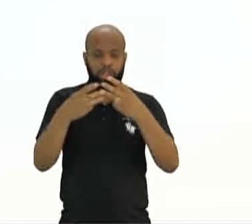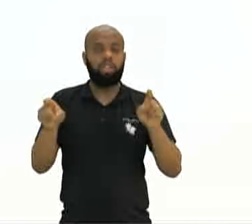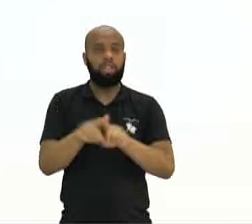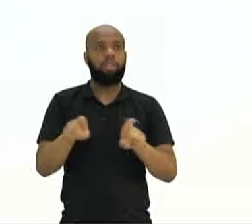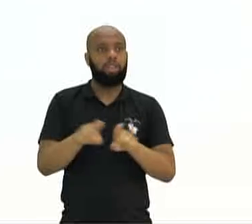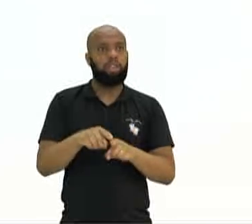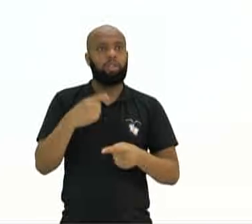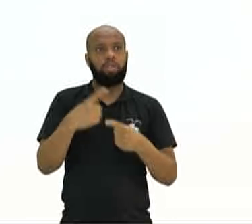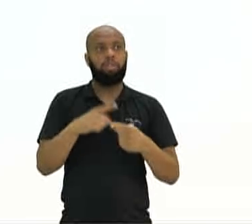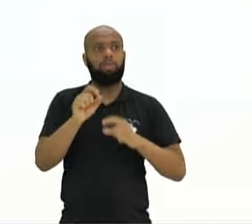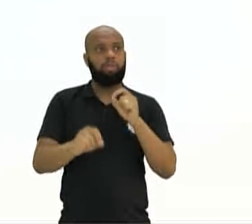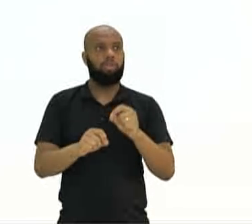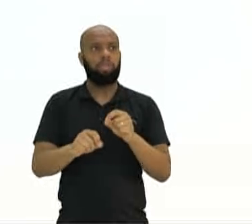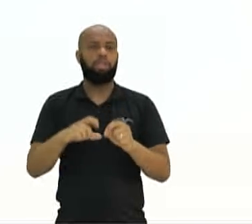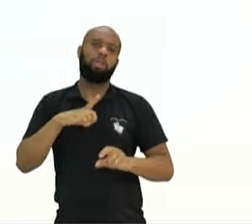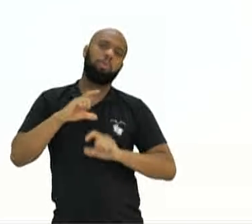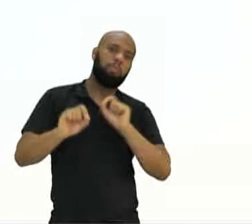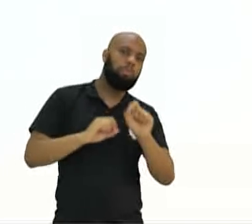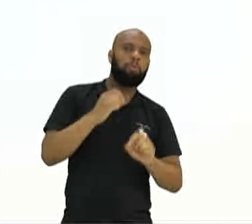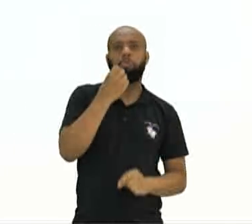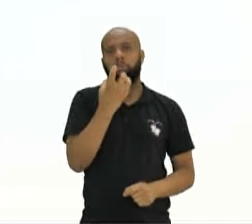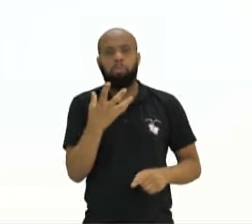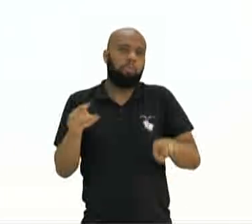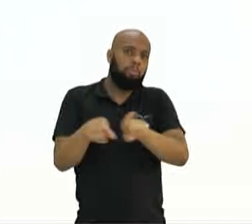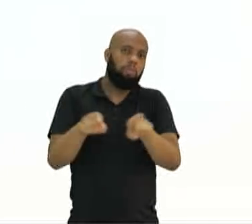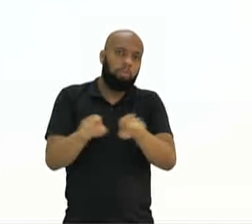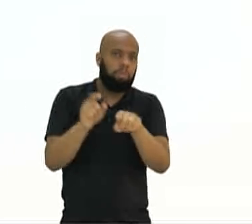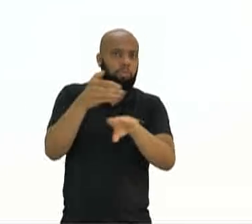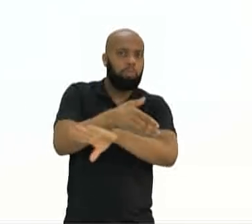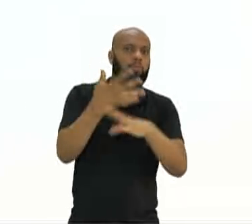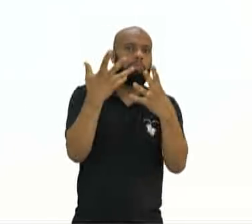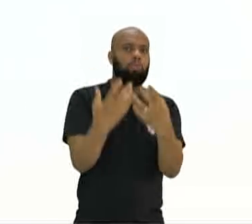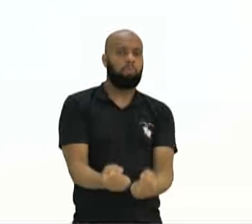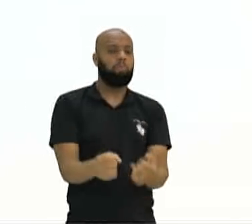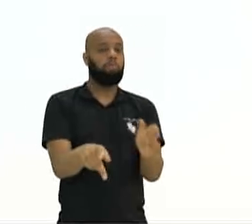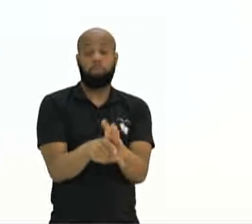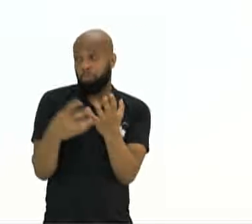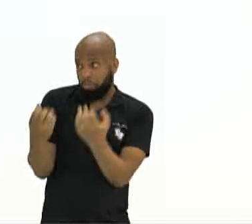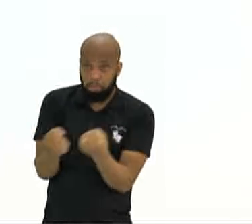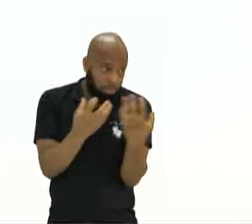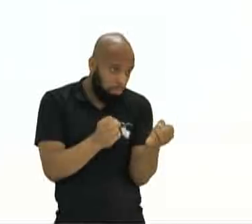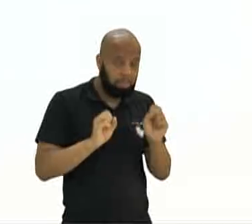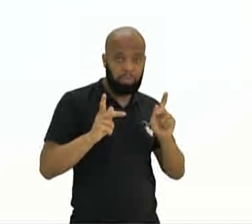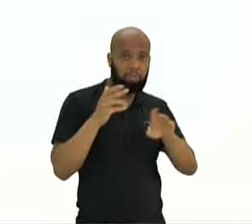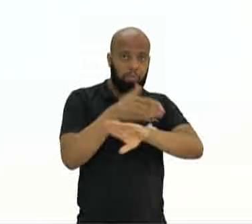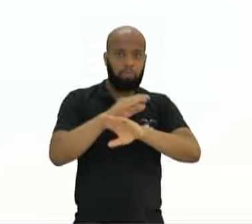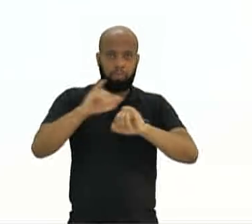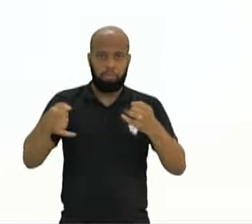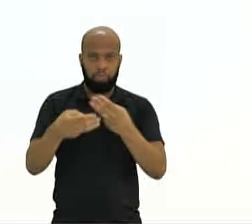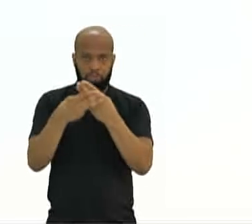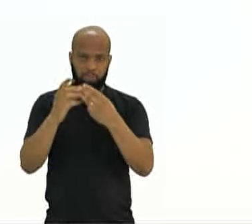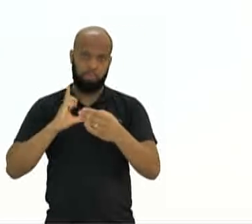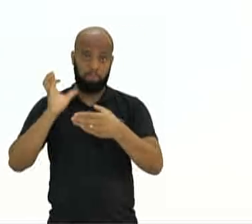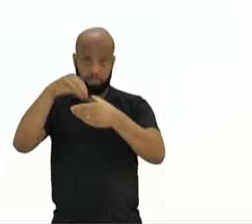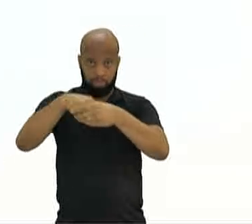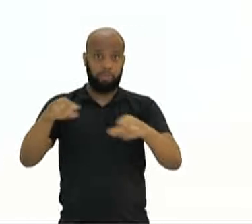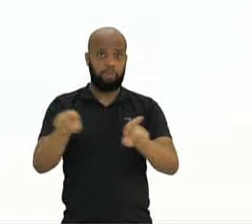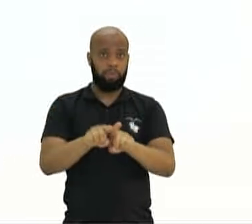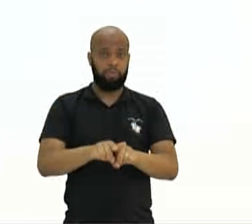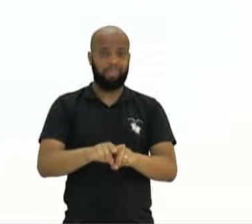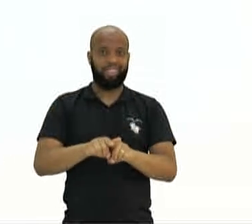porque acabam ganhando também, como diz o outro, esse bônus aí dessa certa tolerância religiosa. Acaba que o